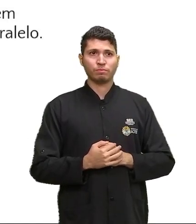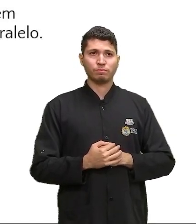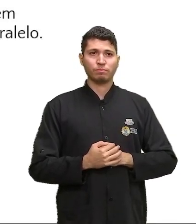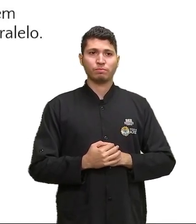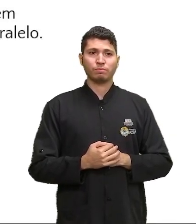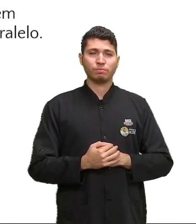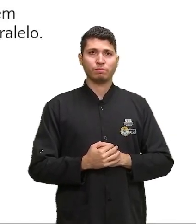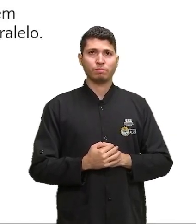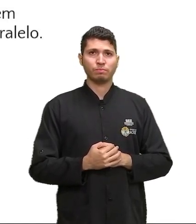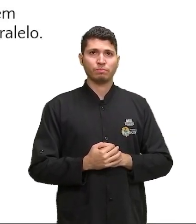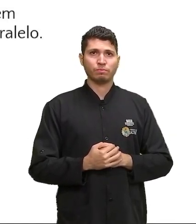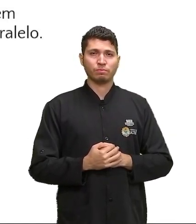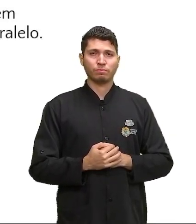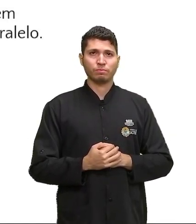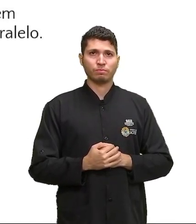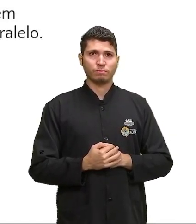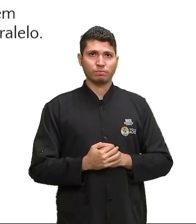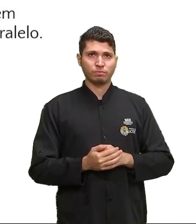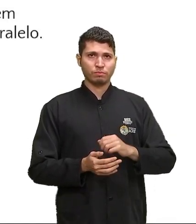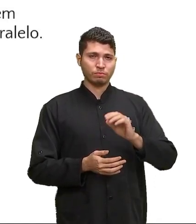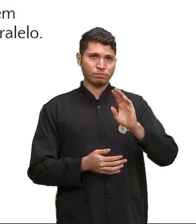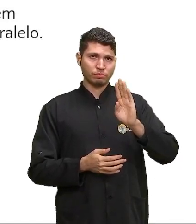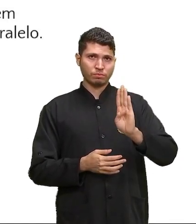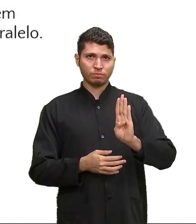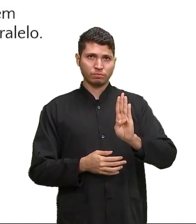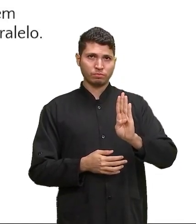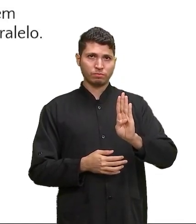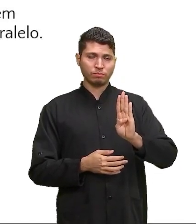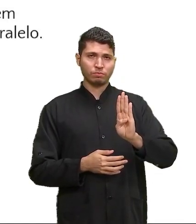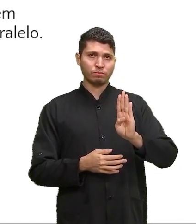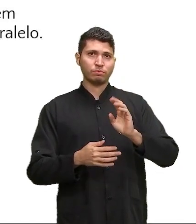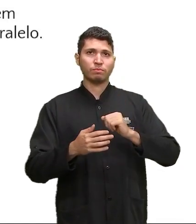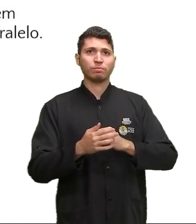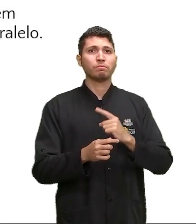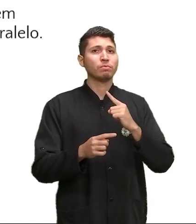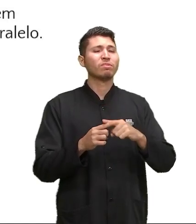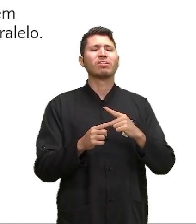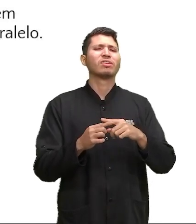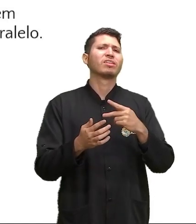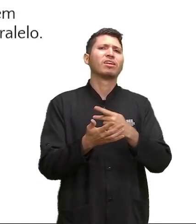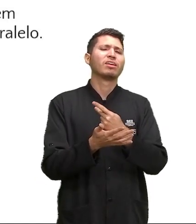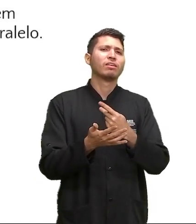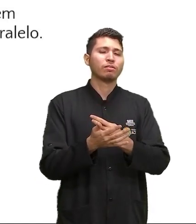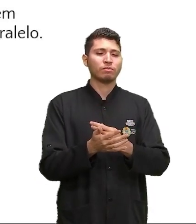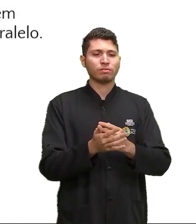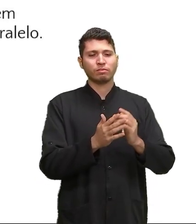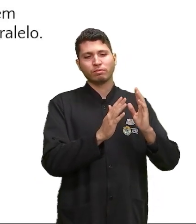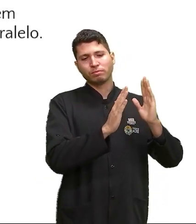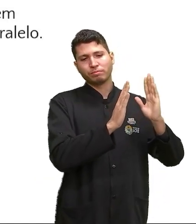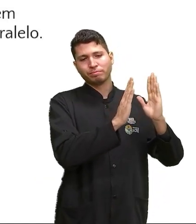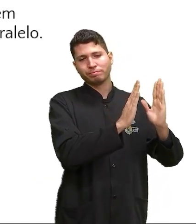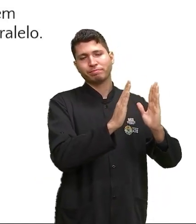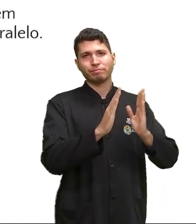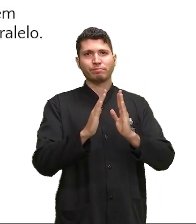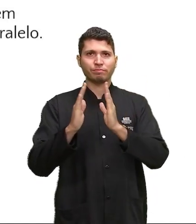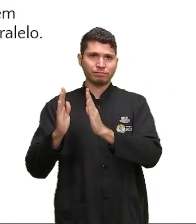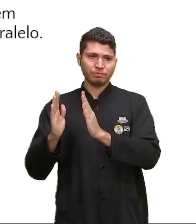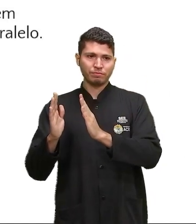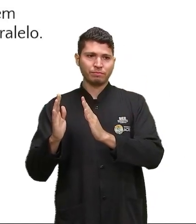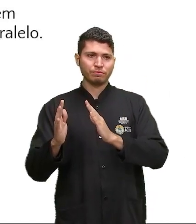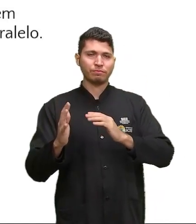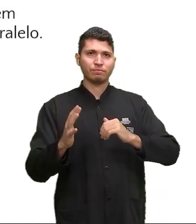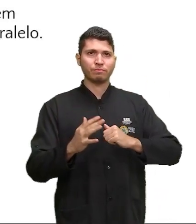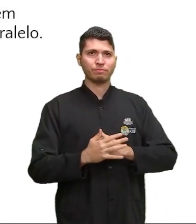medir tensão. E a alternativa B, por que ela está errada? Porque o voltímetro está em série. Aqui tem esse detalhezinho,